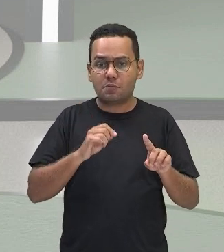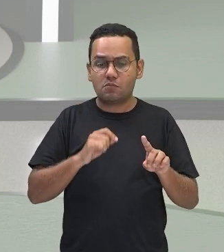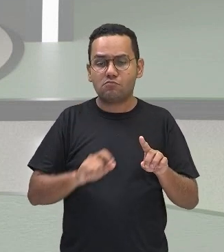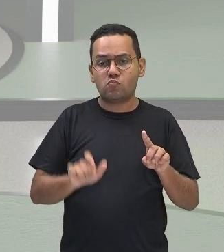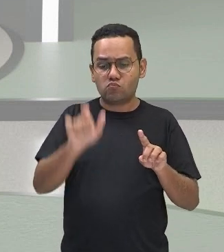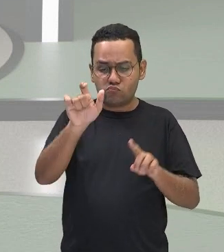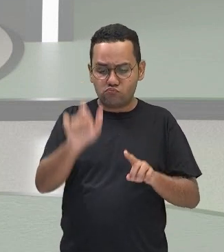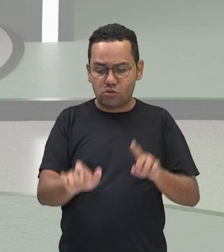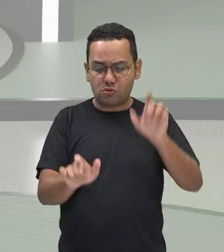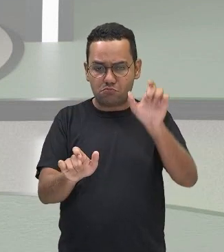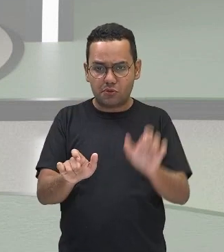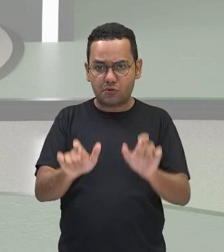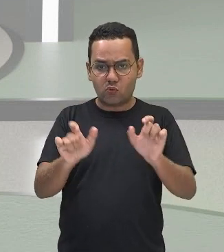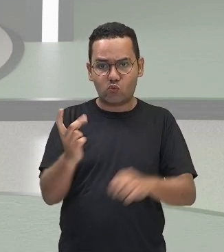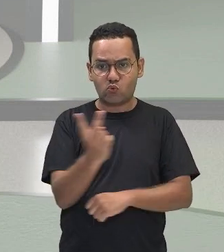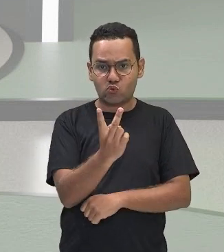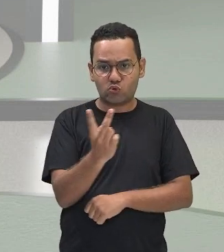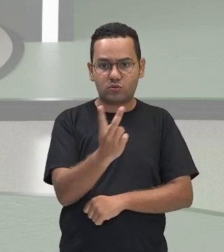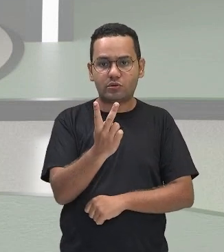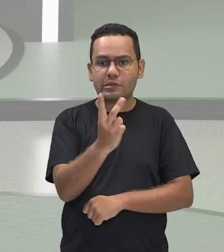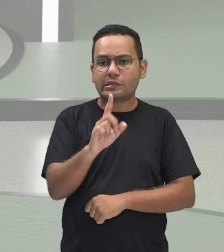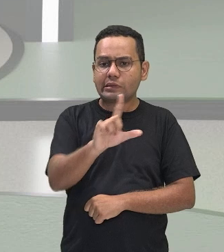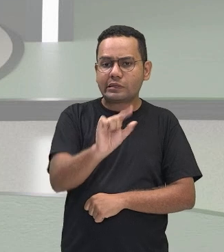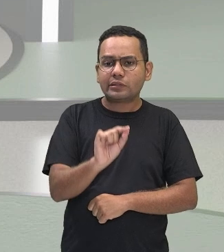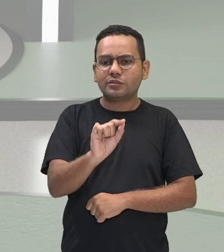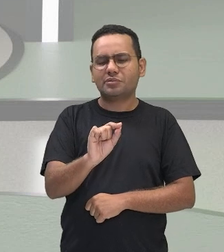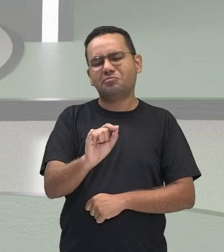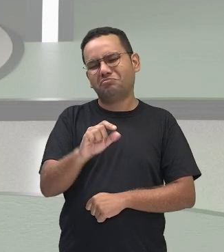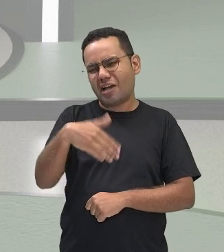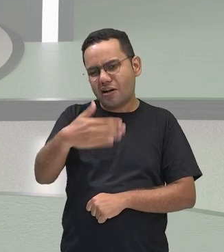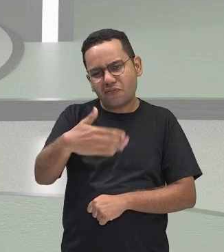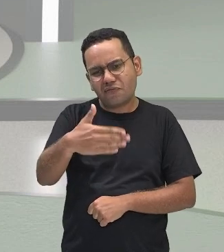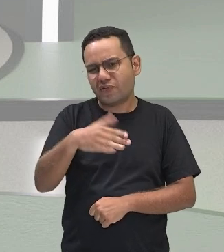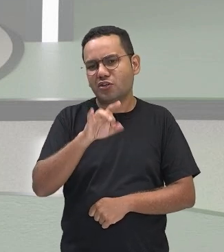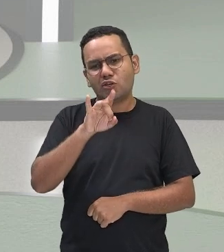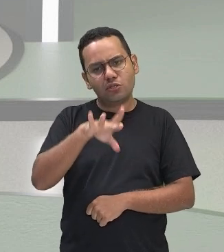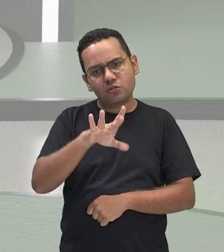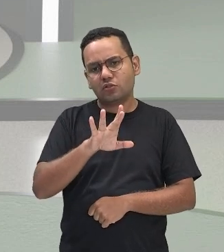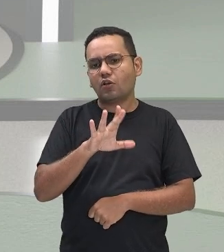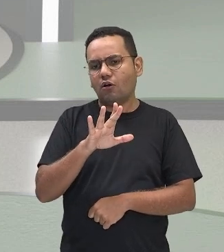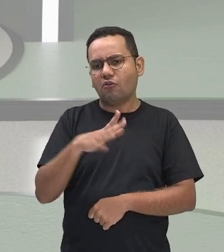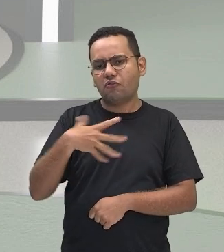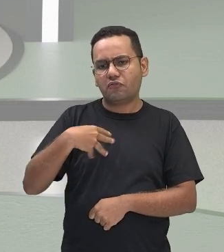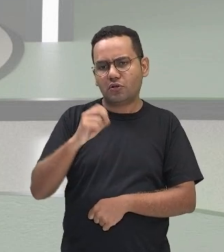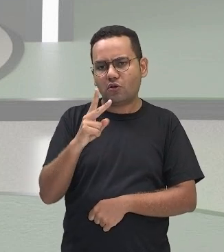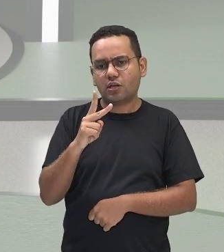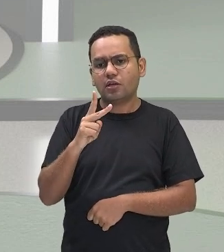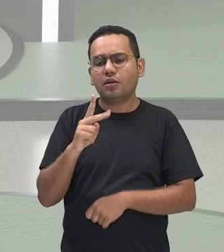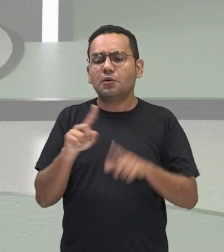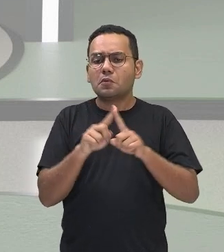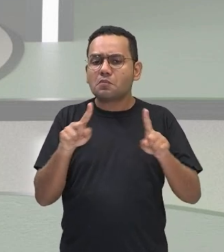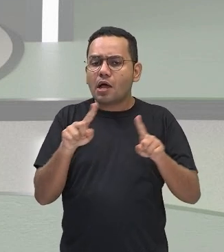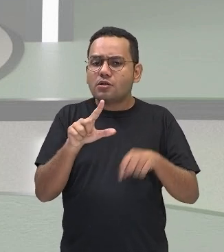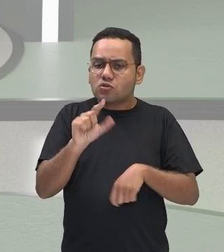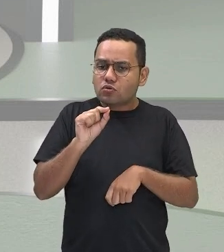vamos deixar para ter filhos mais para frente, então vamos optar por adotar um certo método